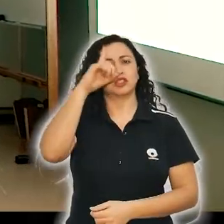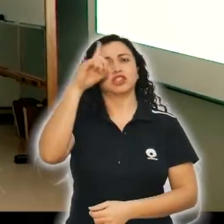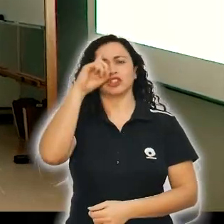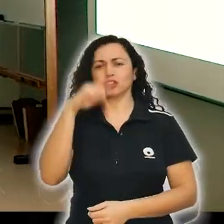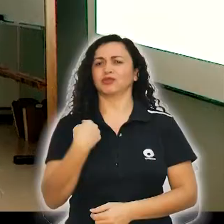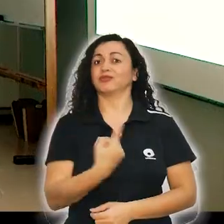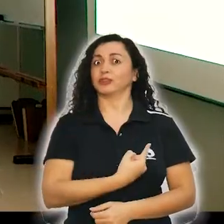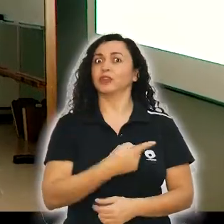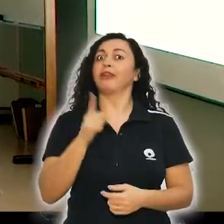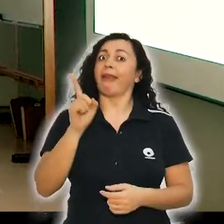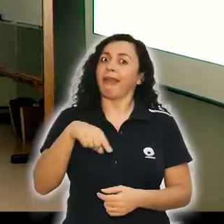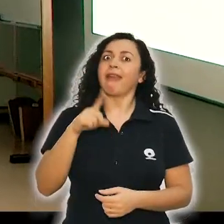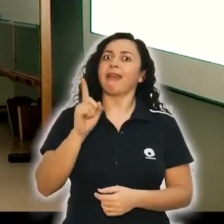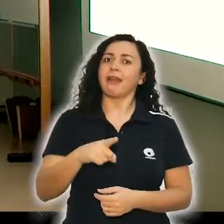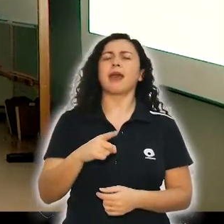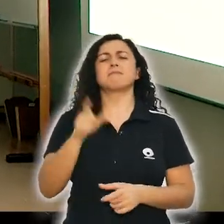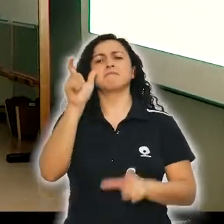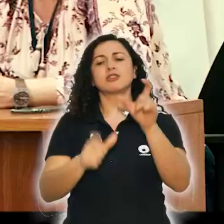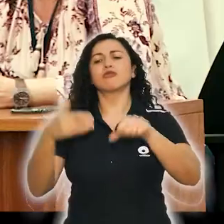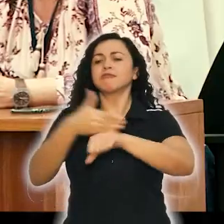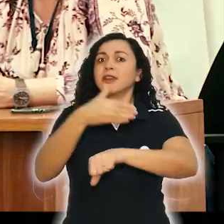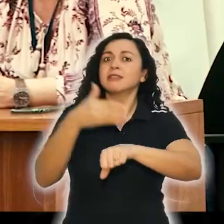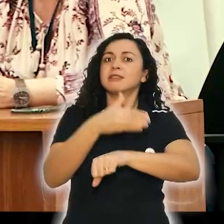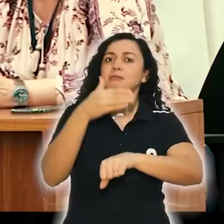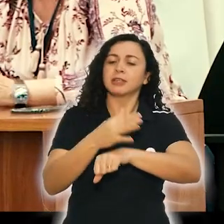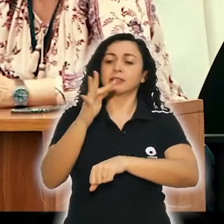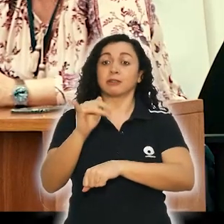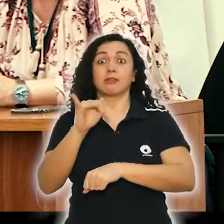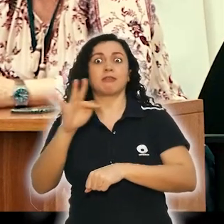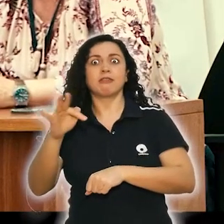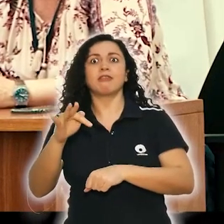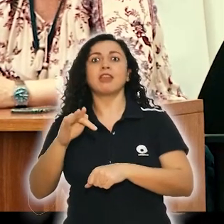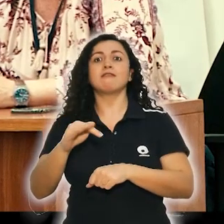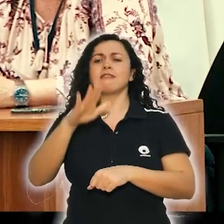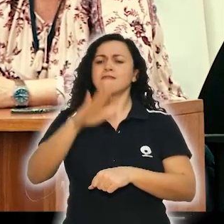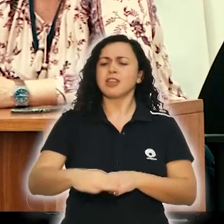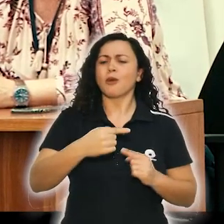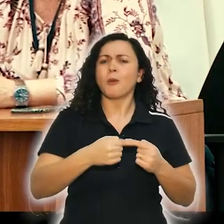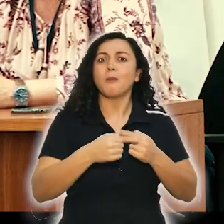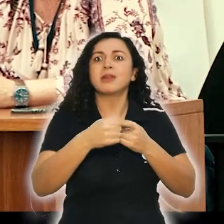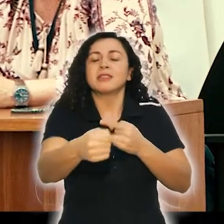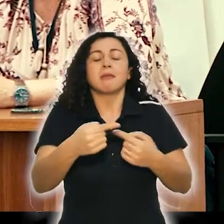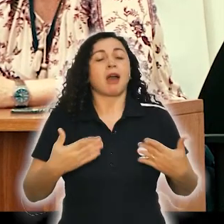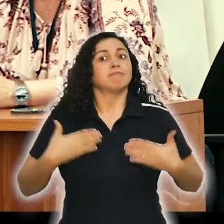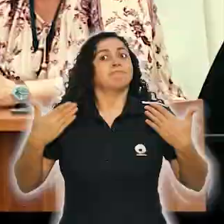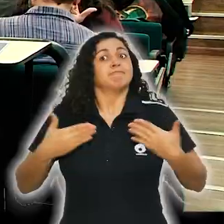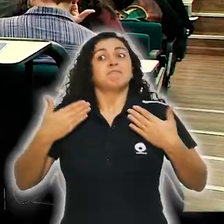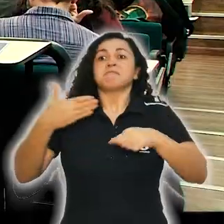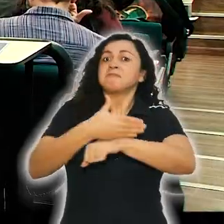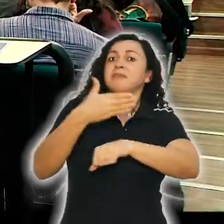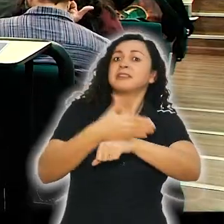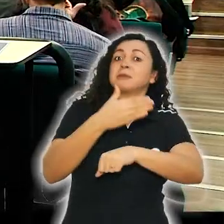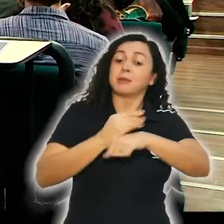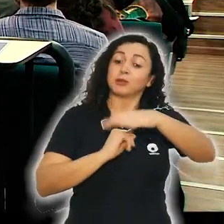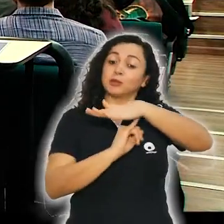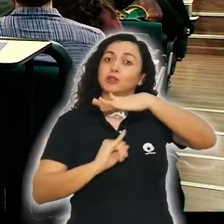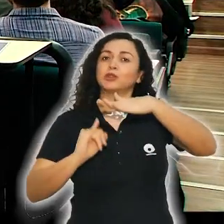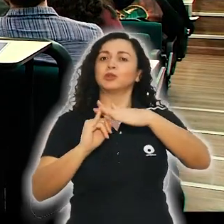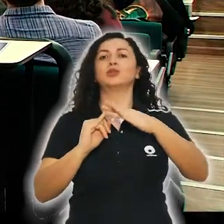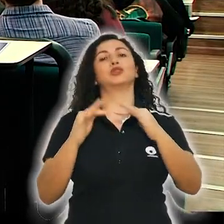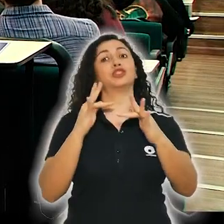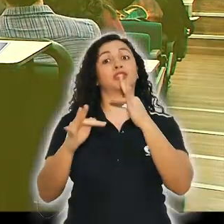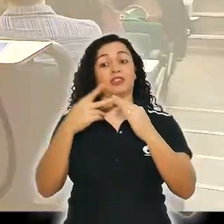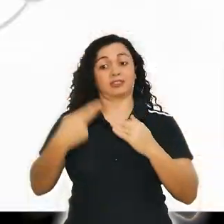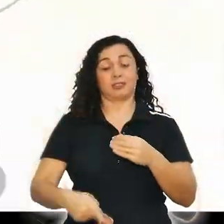é isso que estimula muitos dos participantes do FIF a passarem uma semana das férias de julho no Instituto de Física